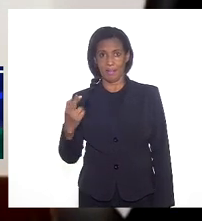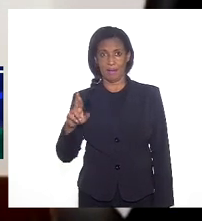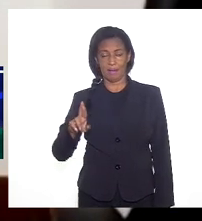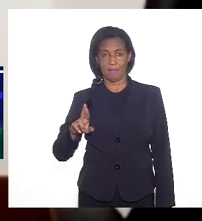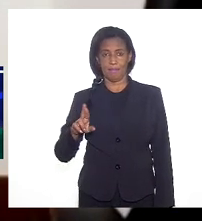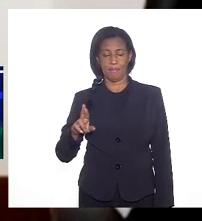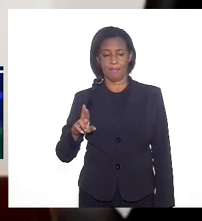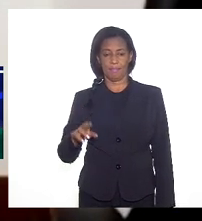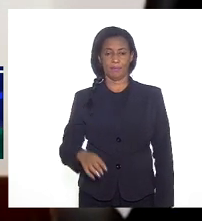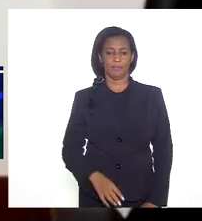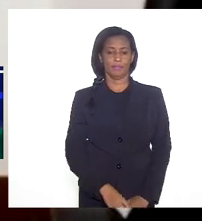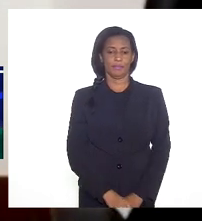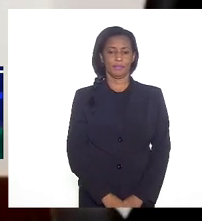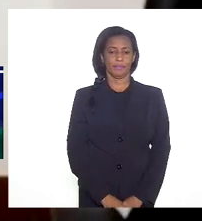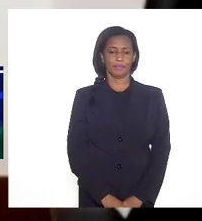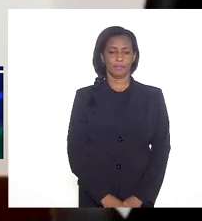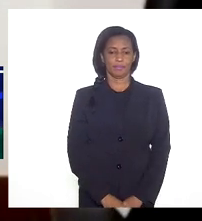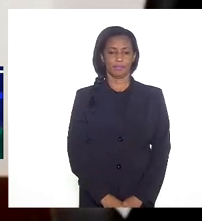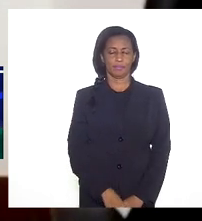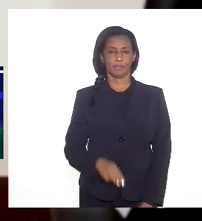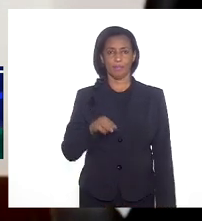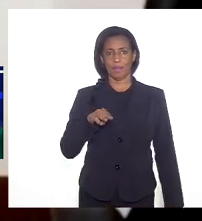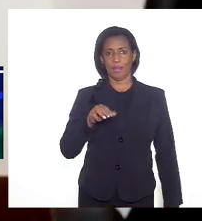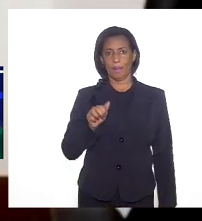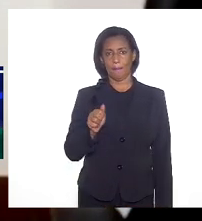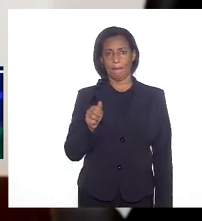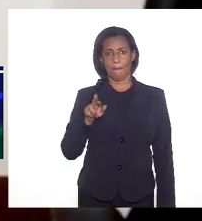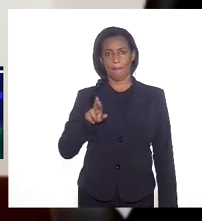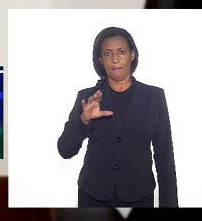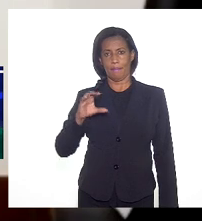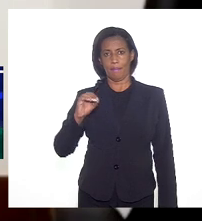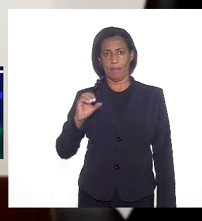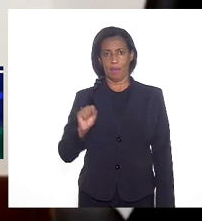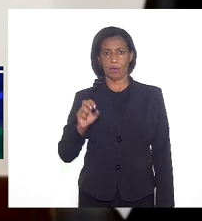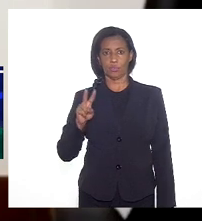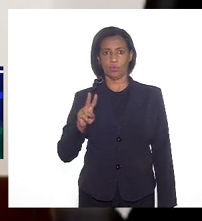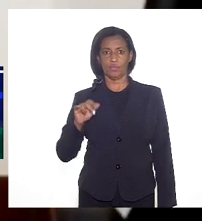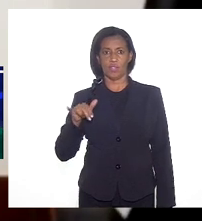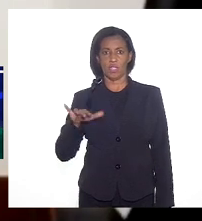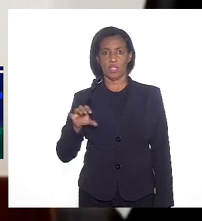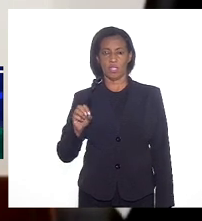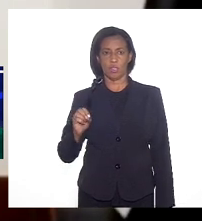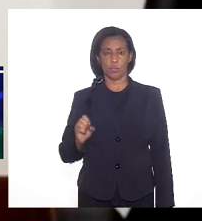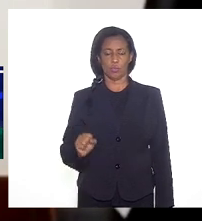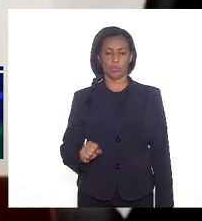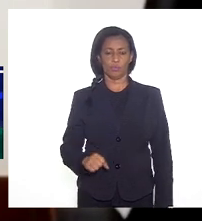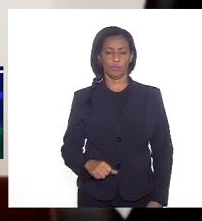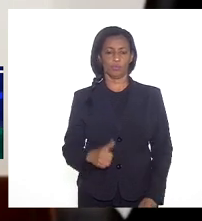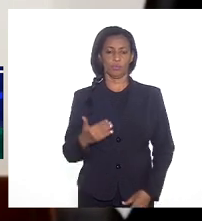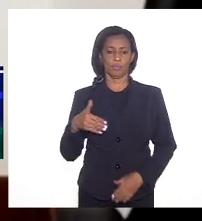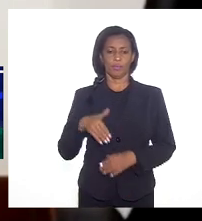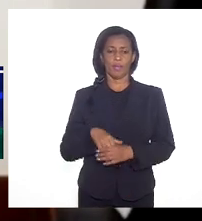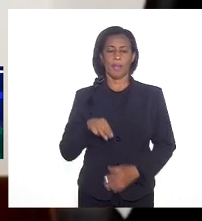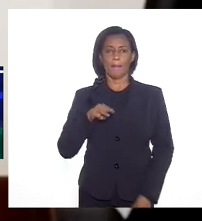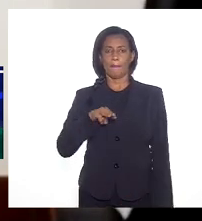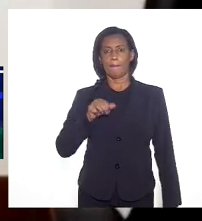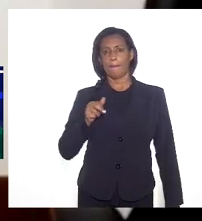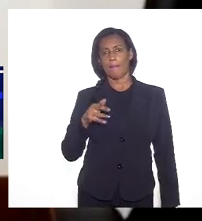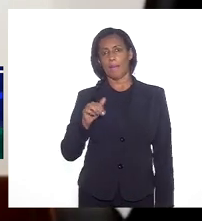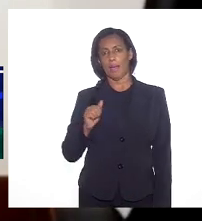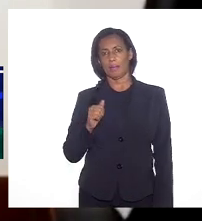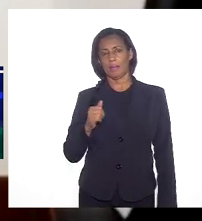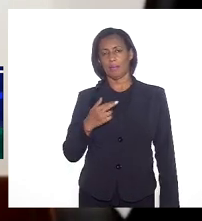Deputado Marcos Miller Deputado Marcos Vinícius votou sim no grupo Deputada Marta Rocha